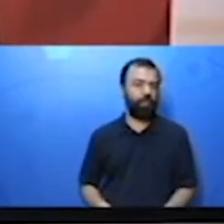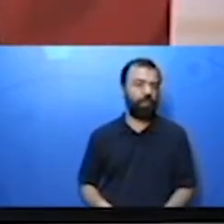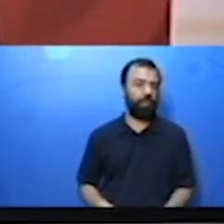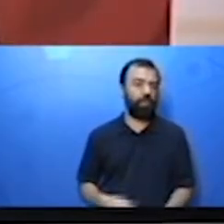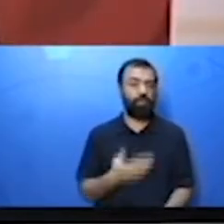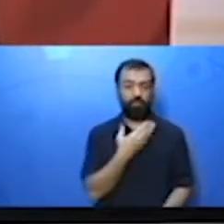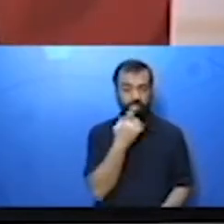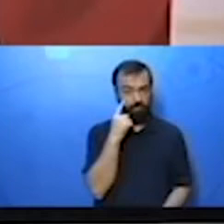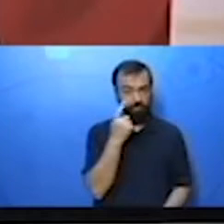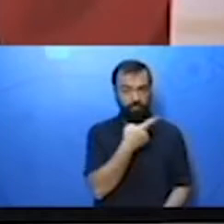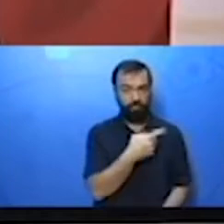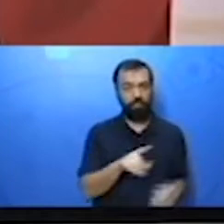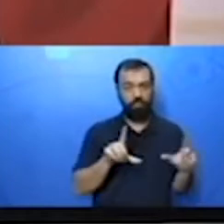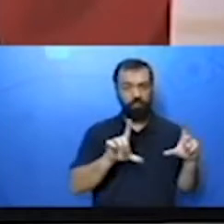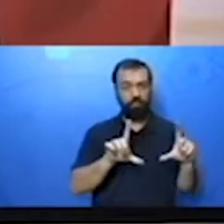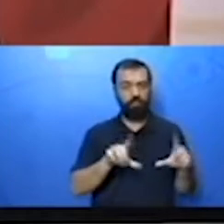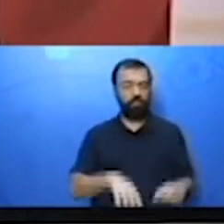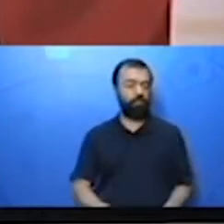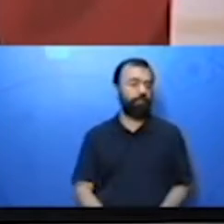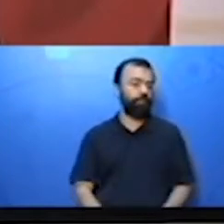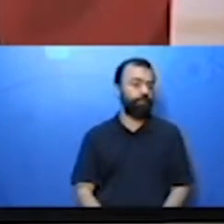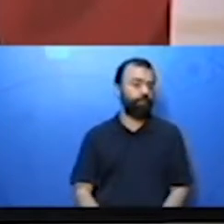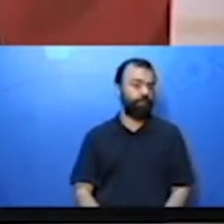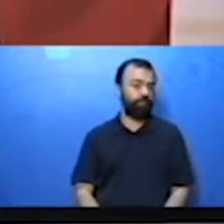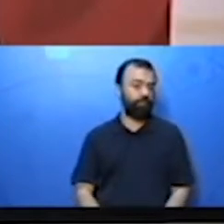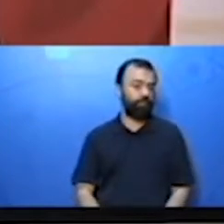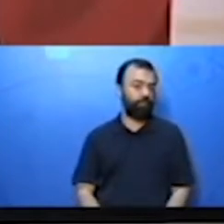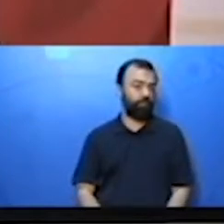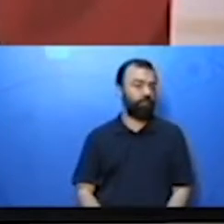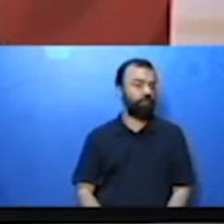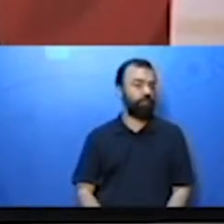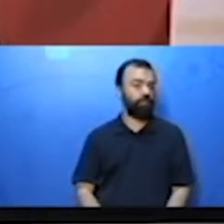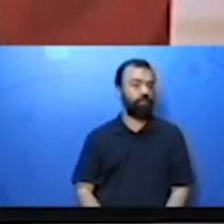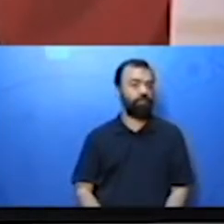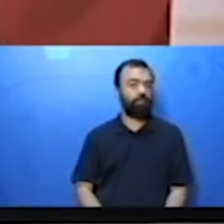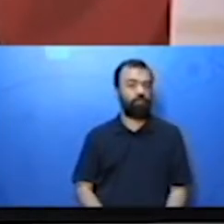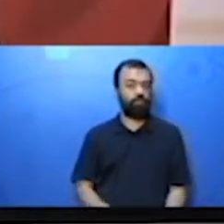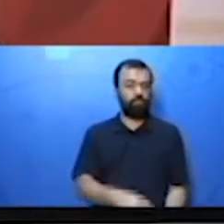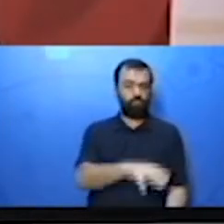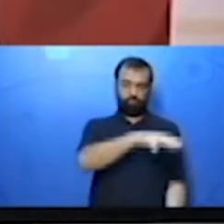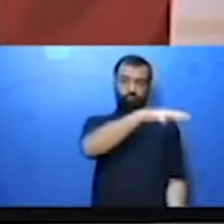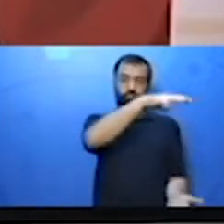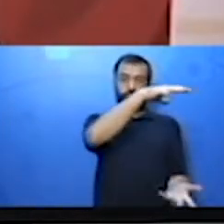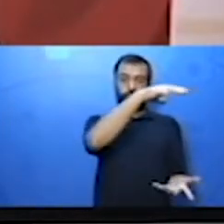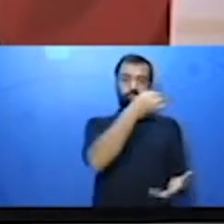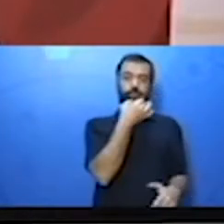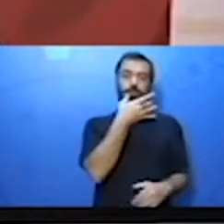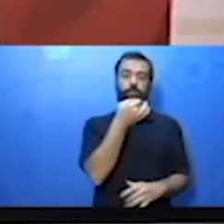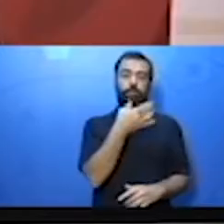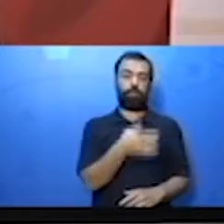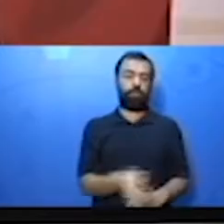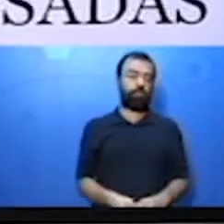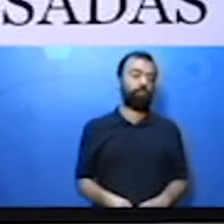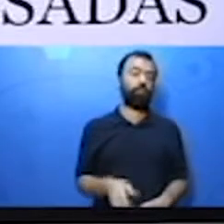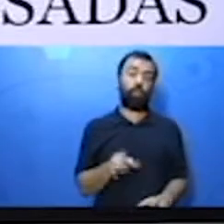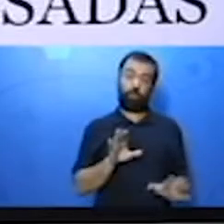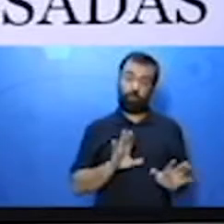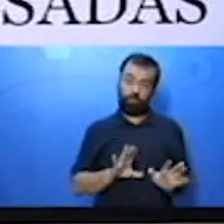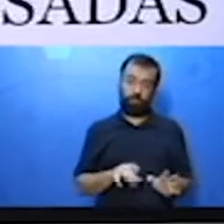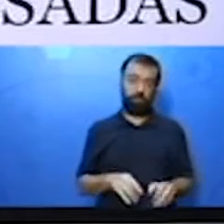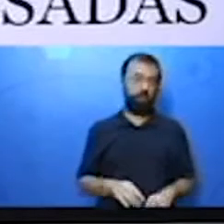Aqui está fazendo fez uma figura bem grande de um remédio, porque é para a pessoa tomar bastante, né? Não, não